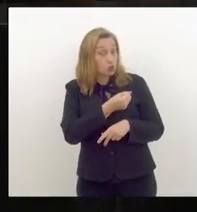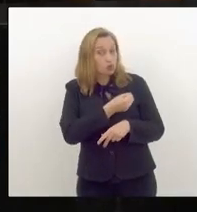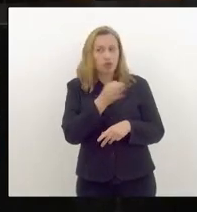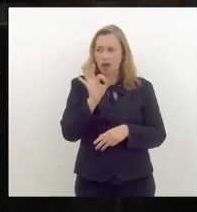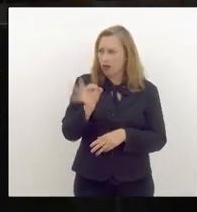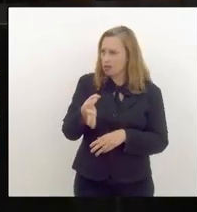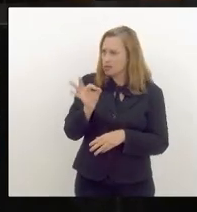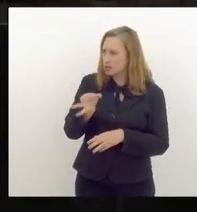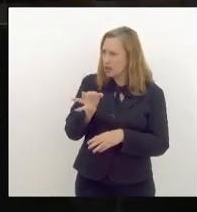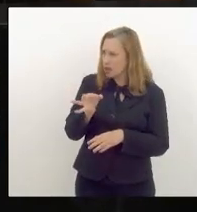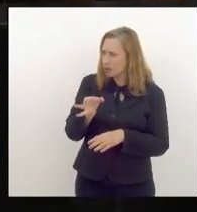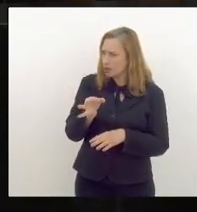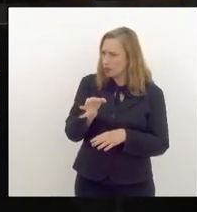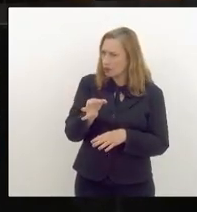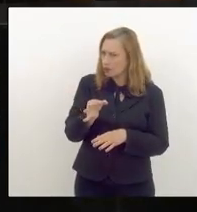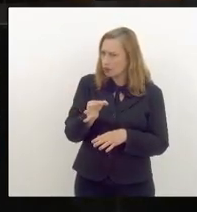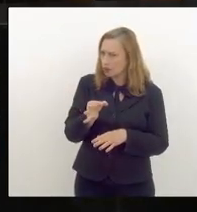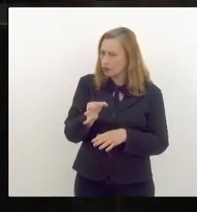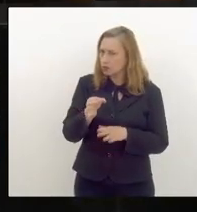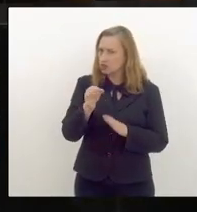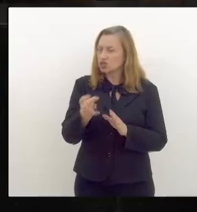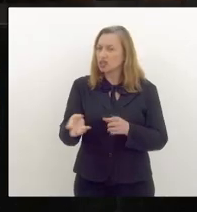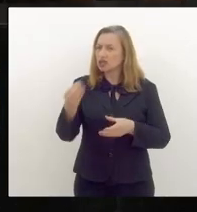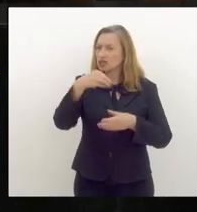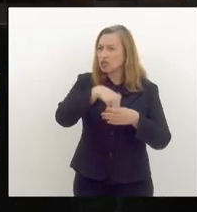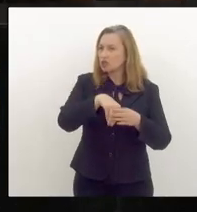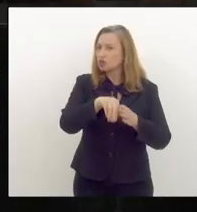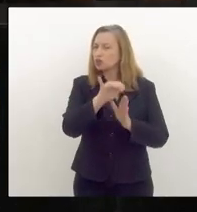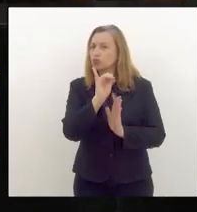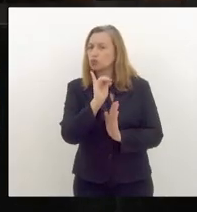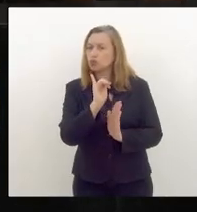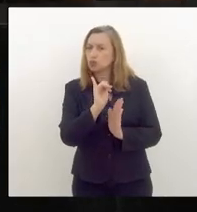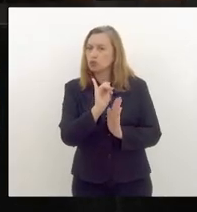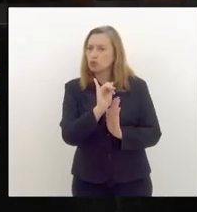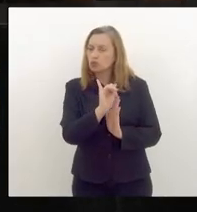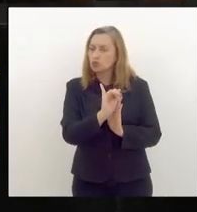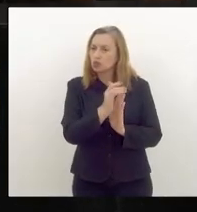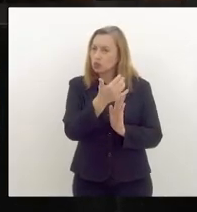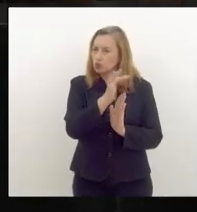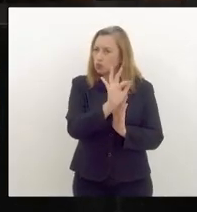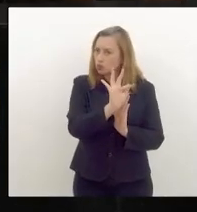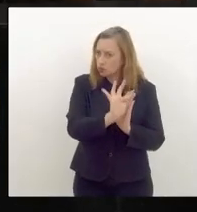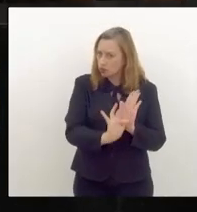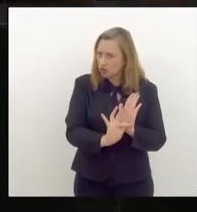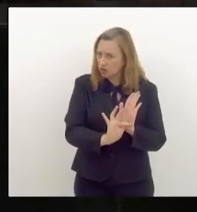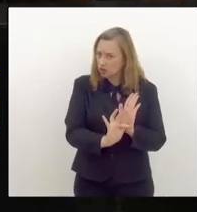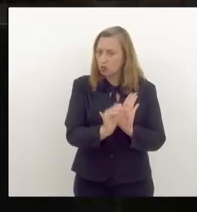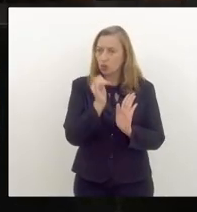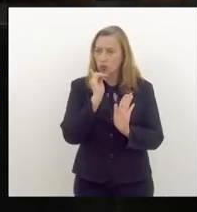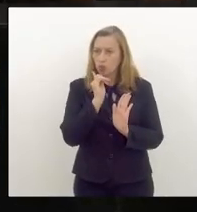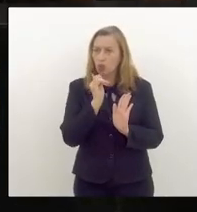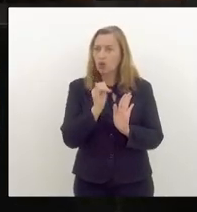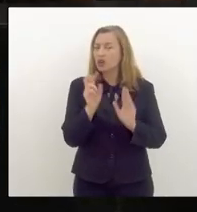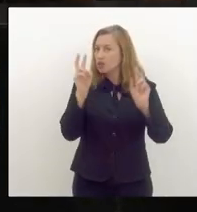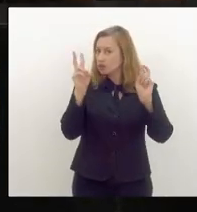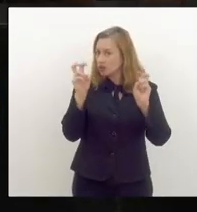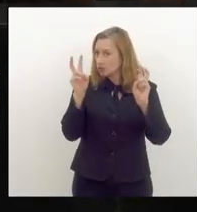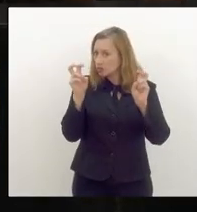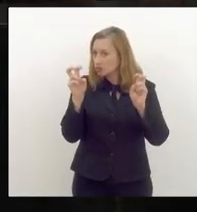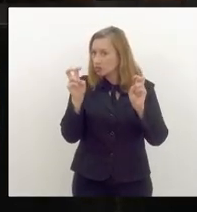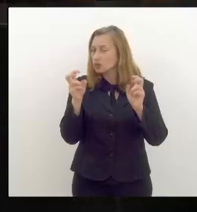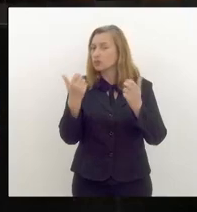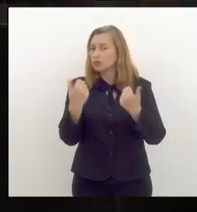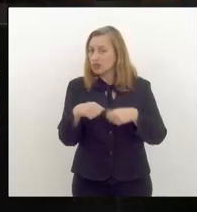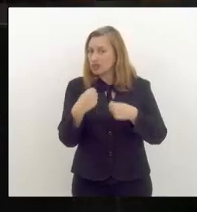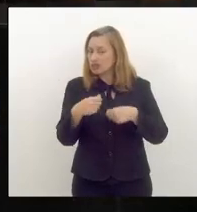vai estar constante do relatório porque essa questão tem que passar